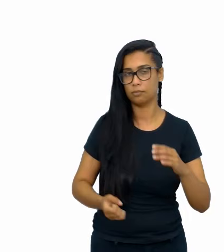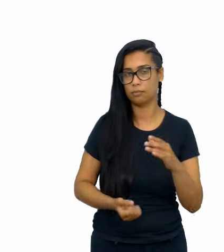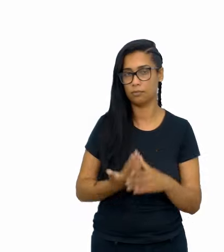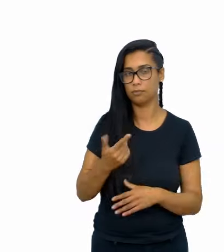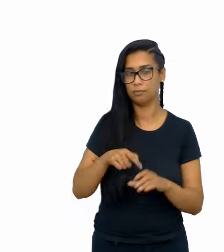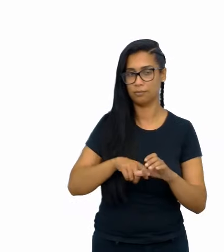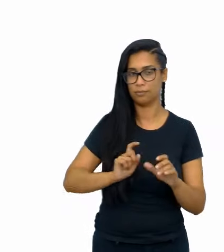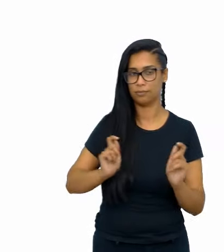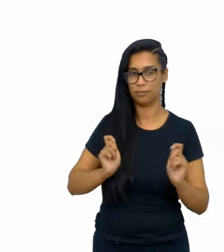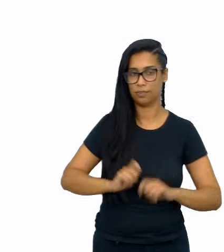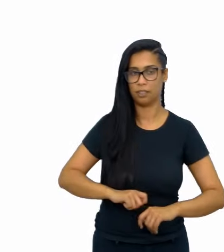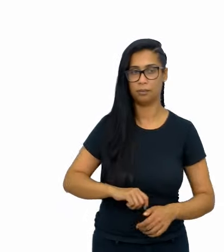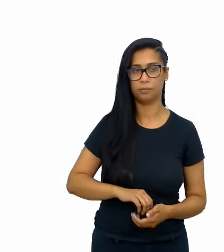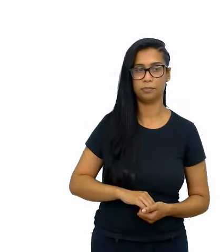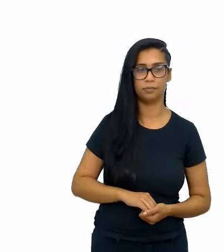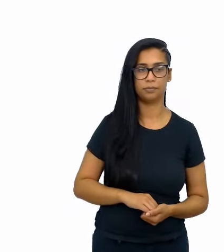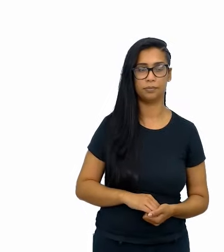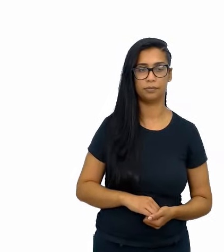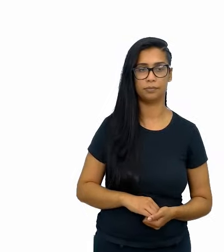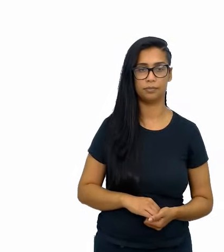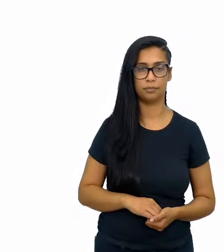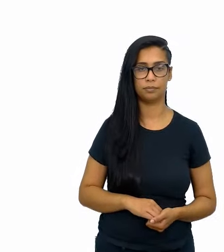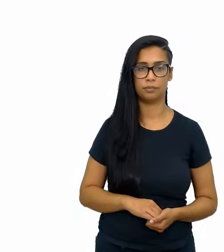que vocês tenham